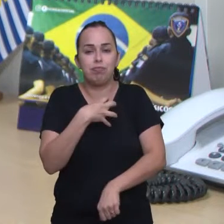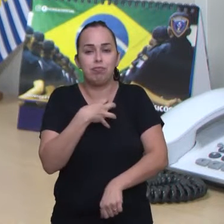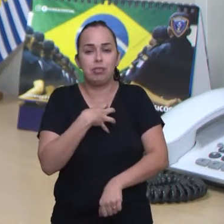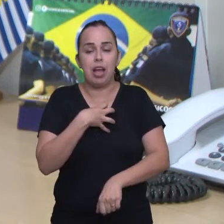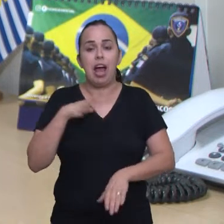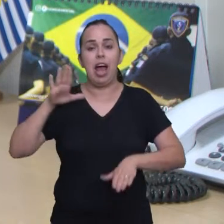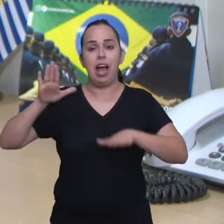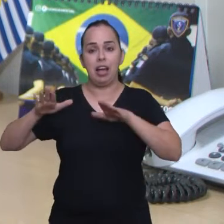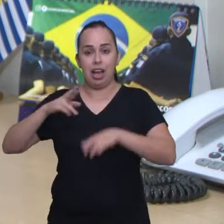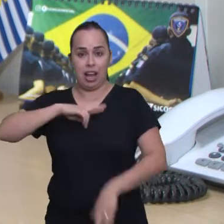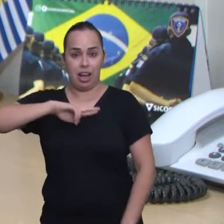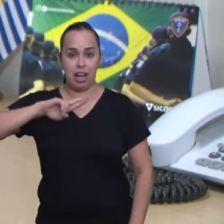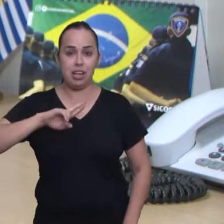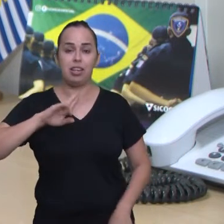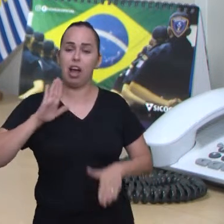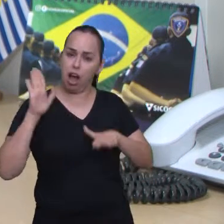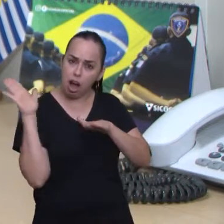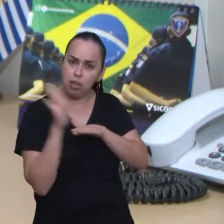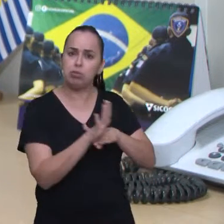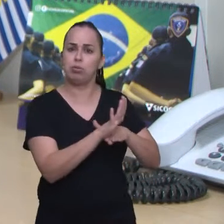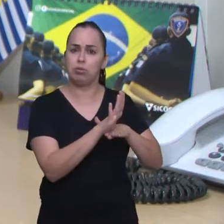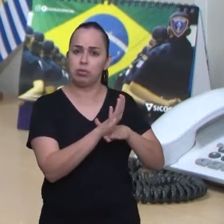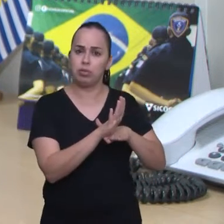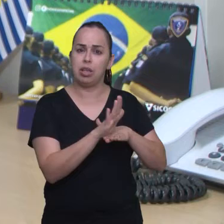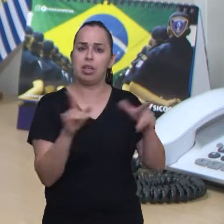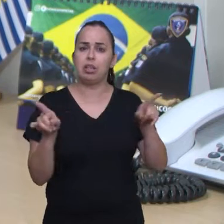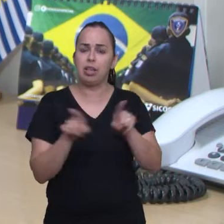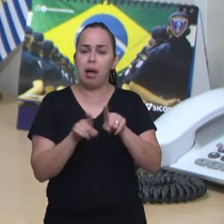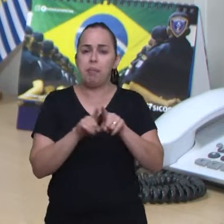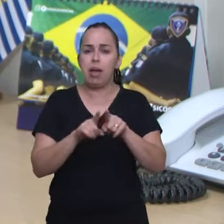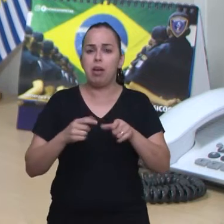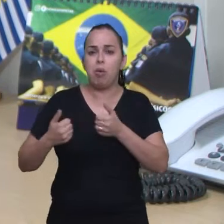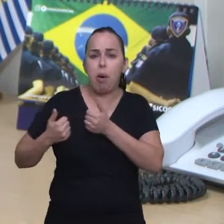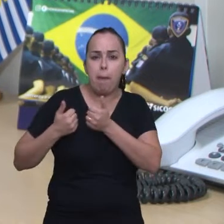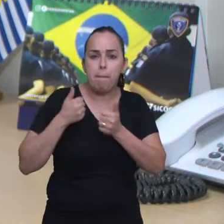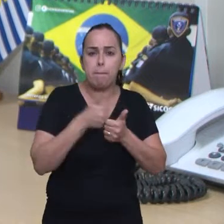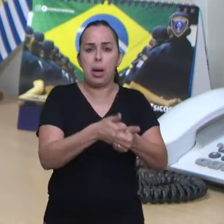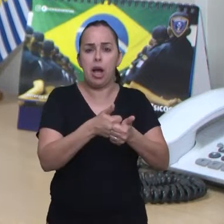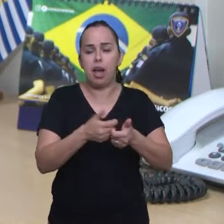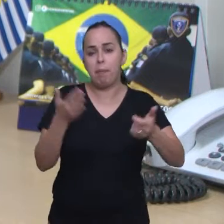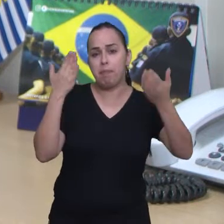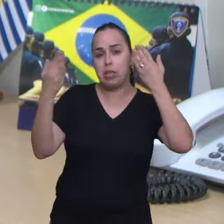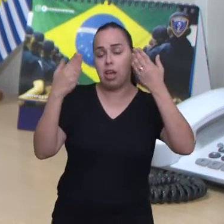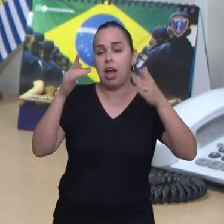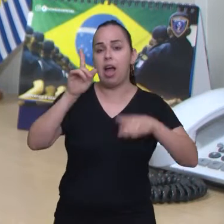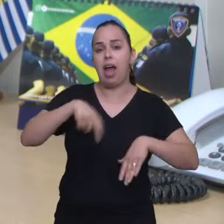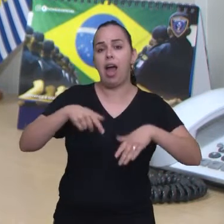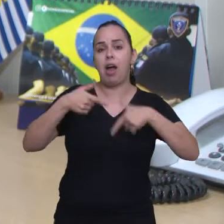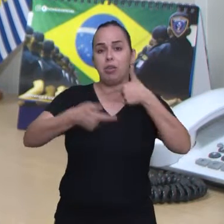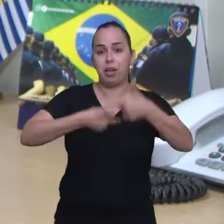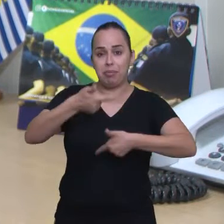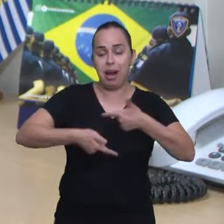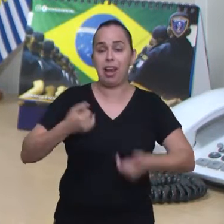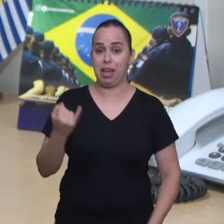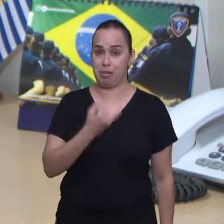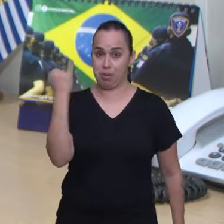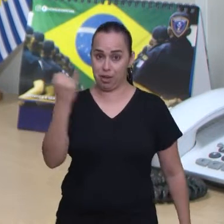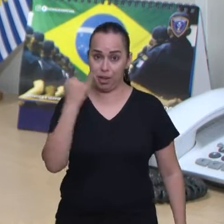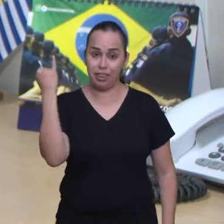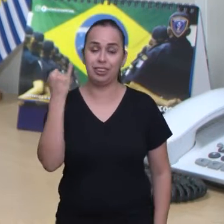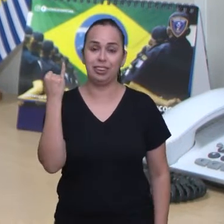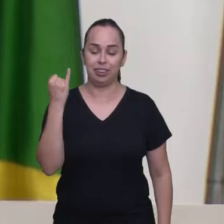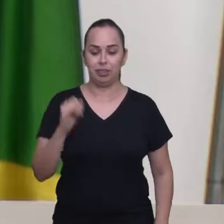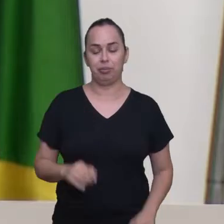vezes a religião ela traz às pessoas, até mesmo um acompanhamento psicológico. Então é um trabalho importante para ter